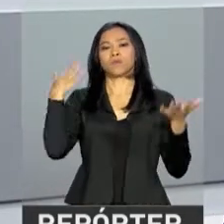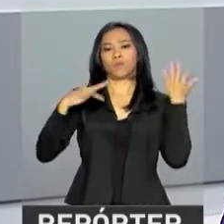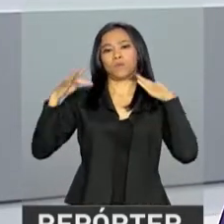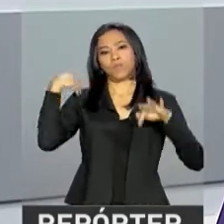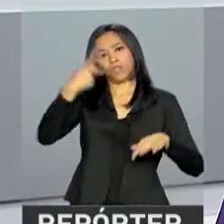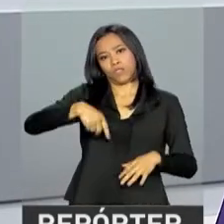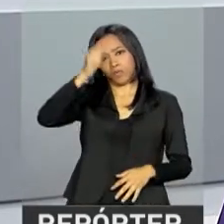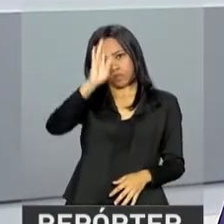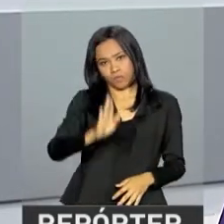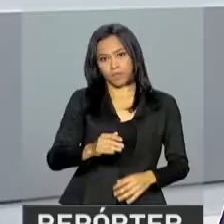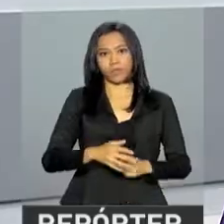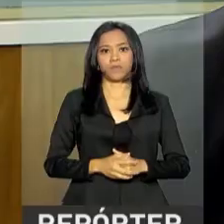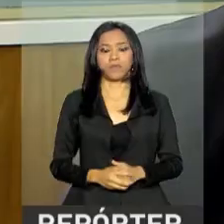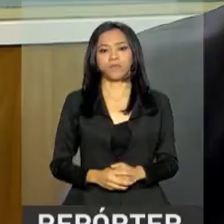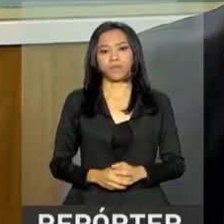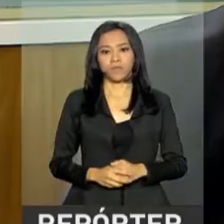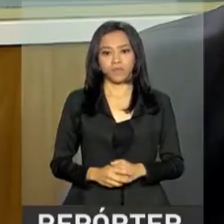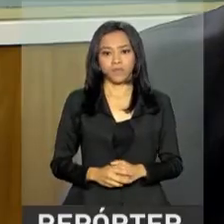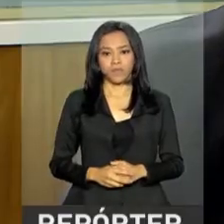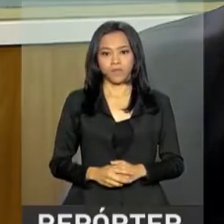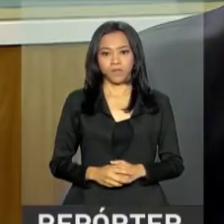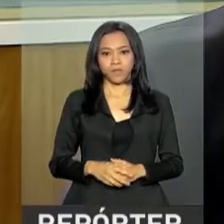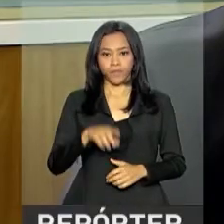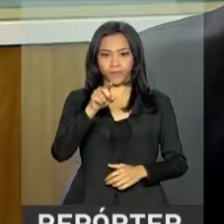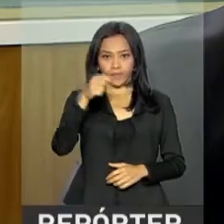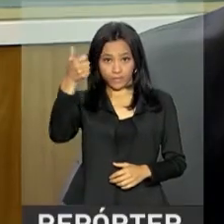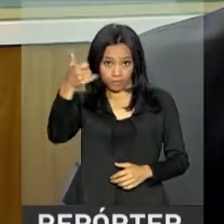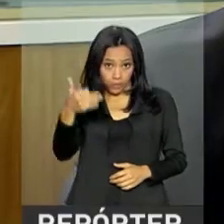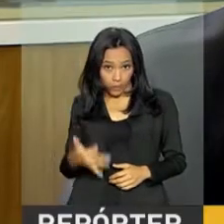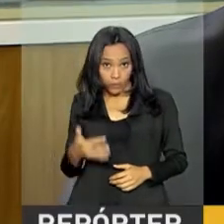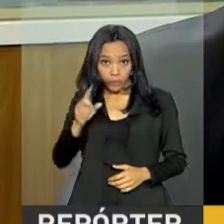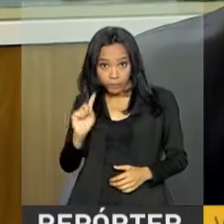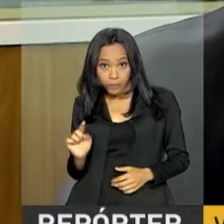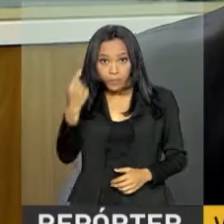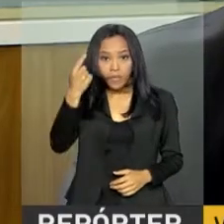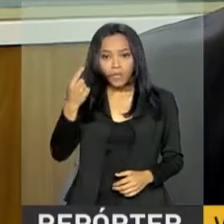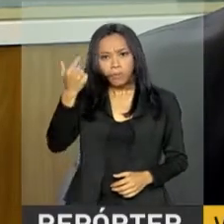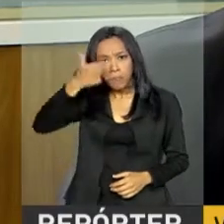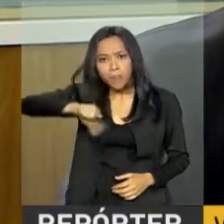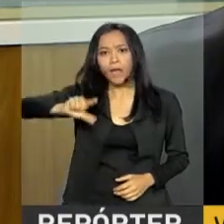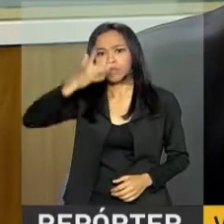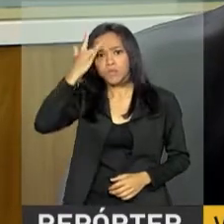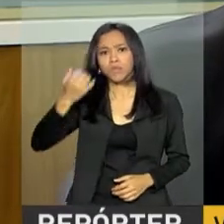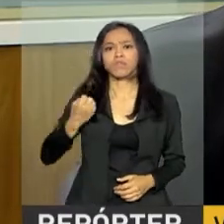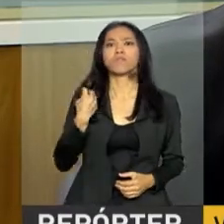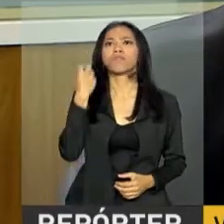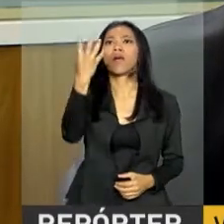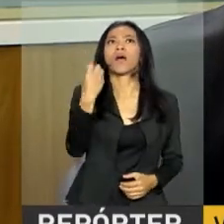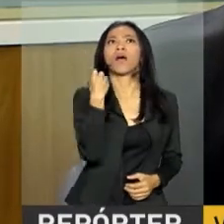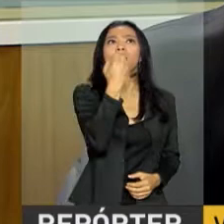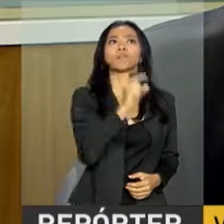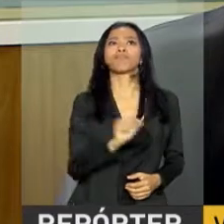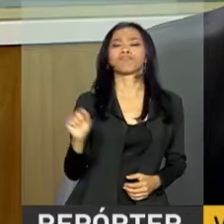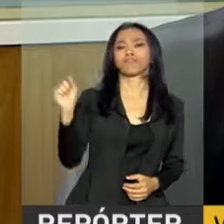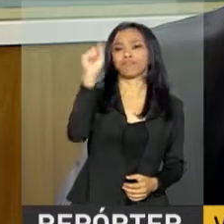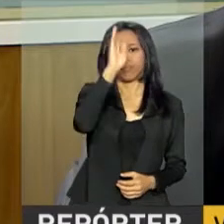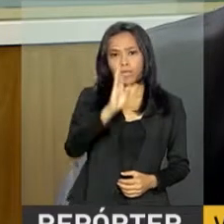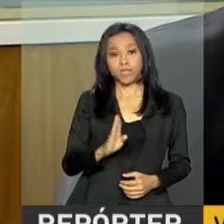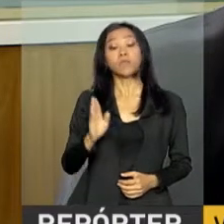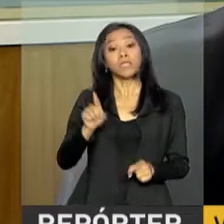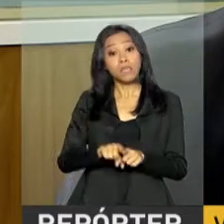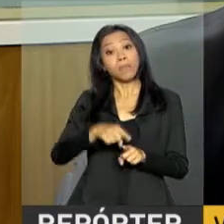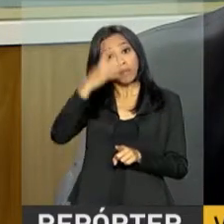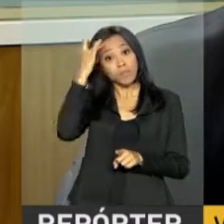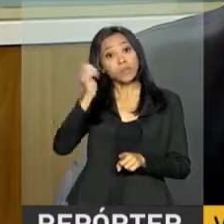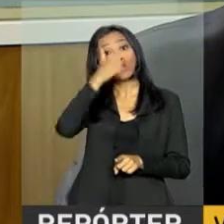interno no país o primeiro é fazer com que viajem mais pelo brasil eo segundo que veio mais estrangeiros